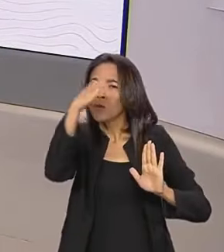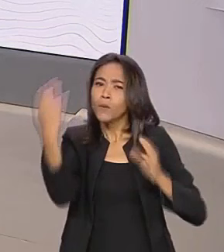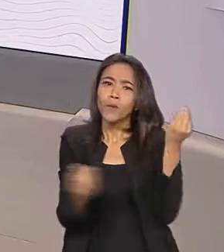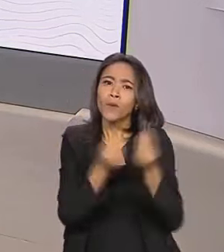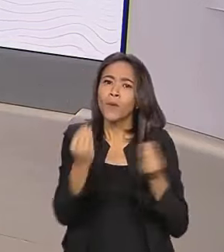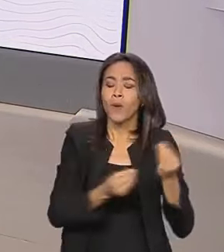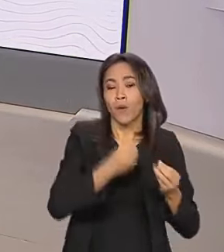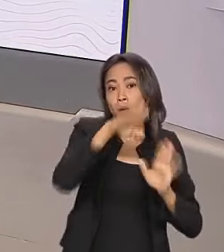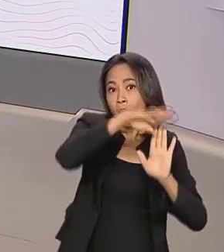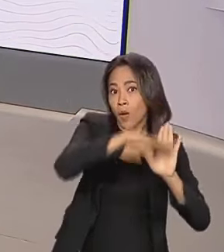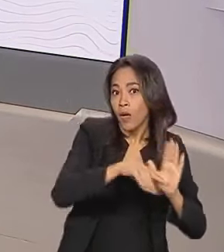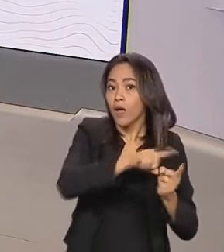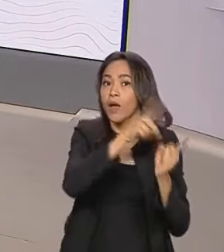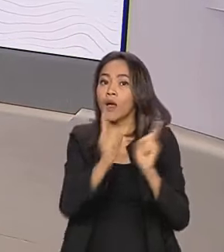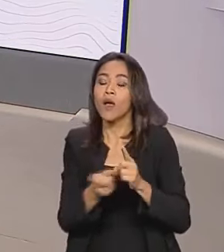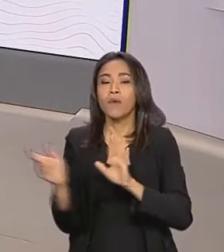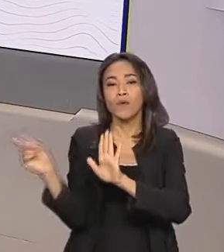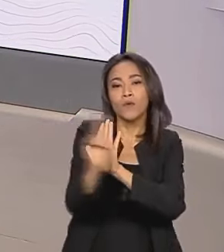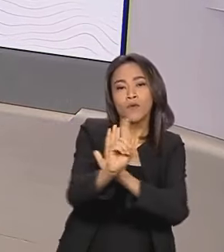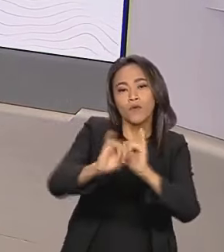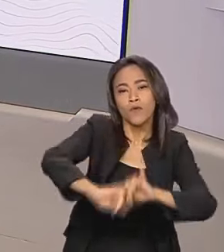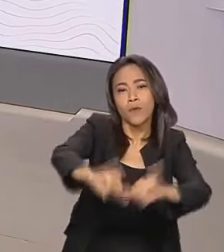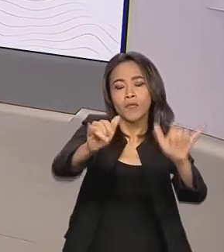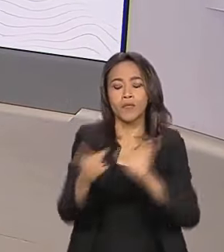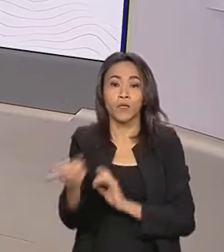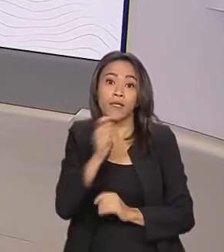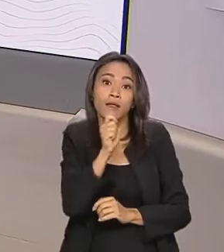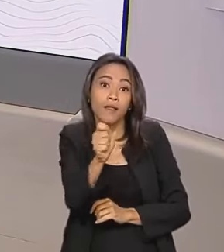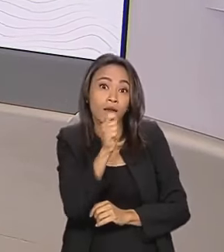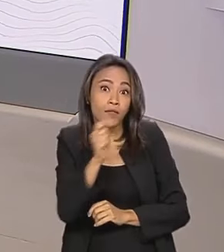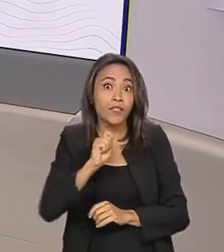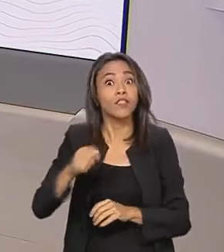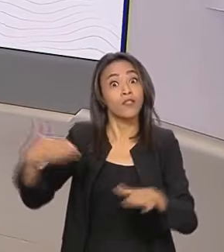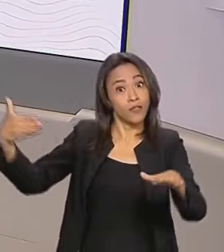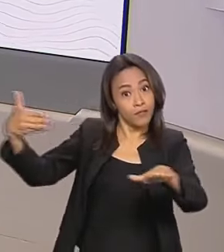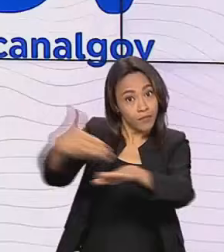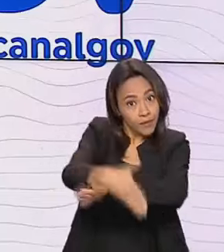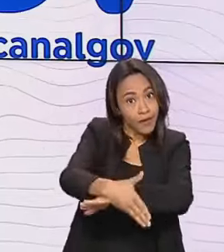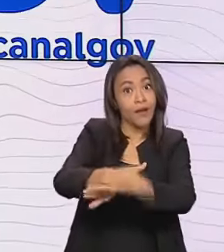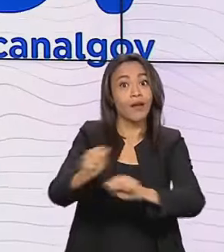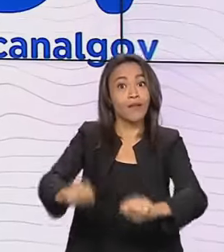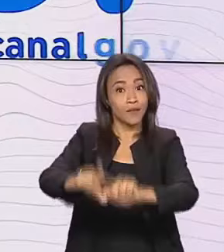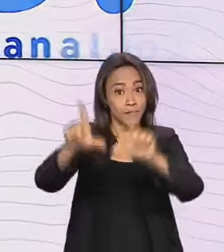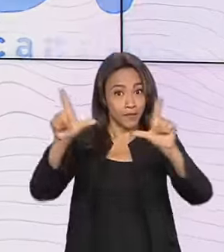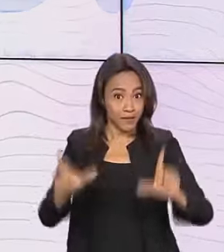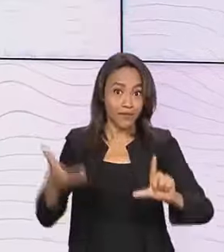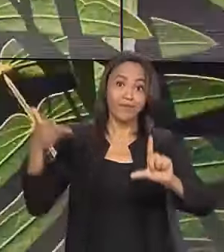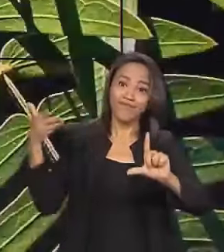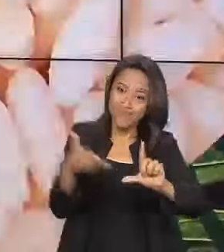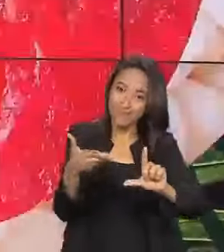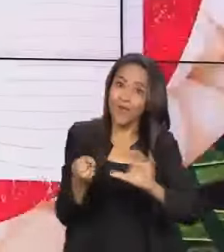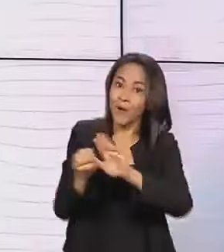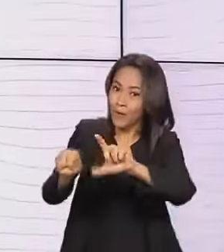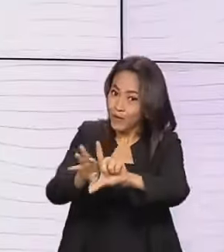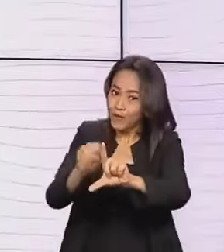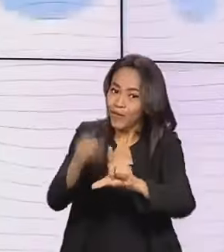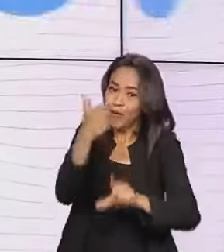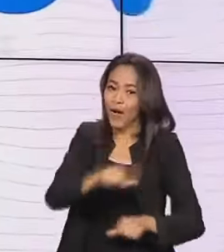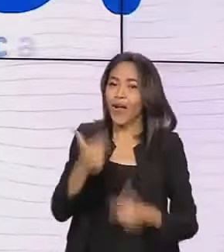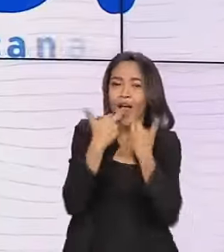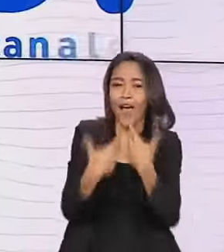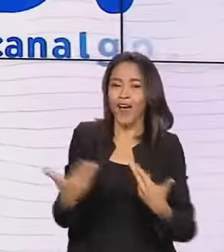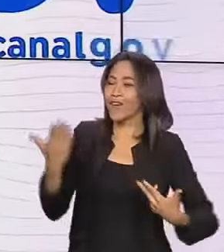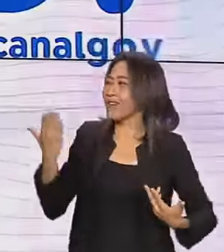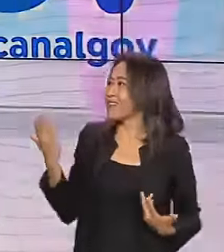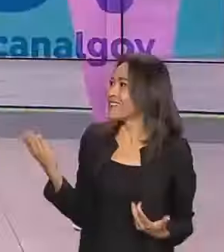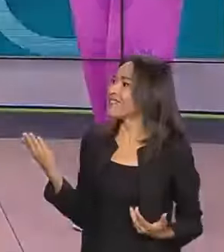de programas boletins entrevistas e muitas entradas ao vivo outra novidade tá logo ali no telão